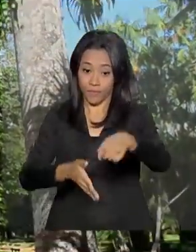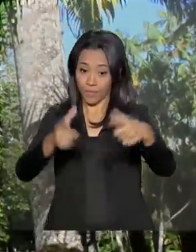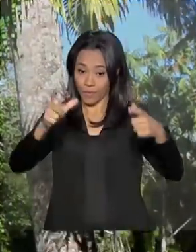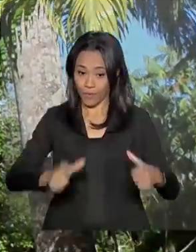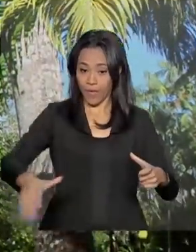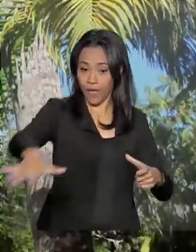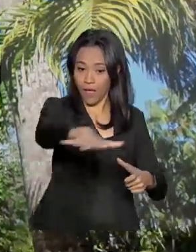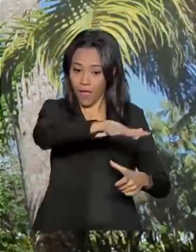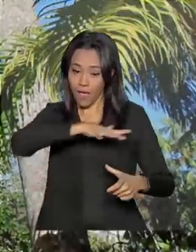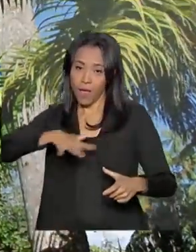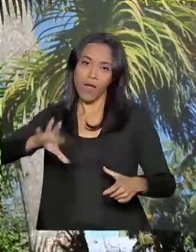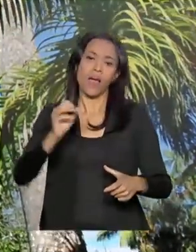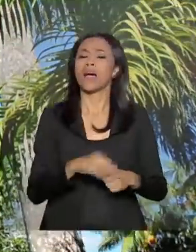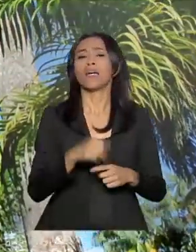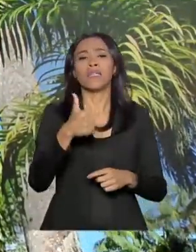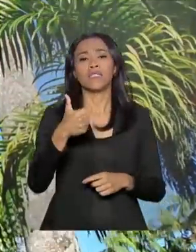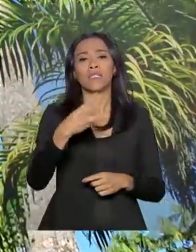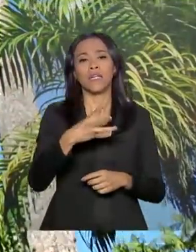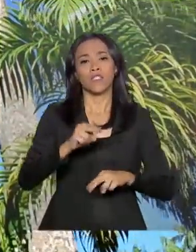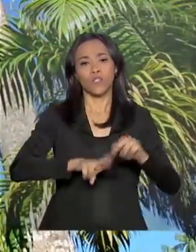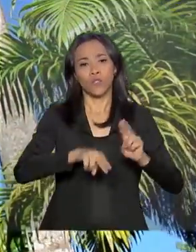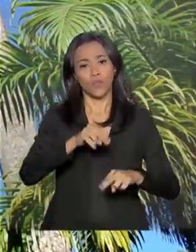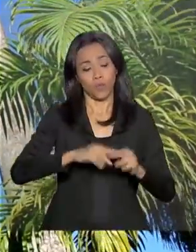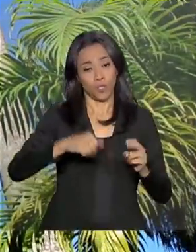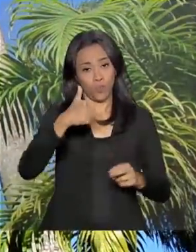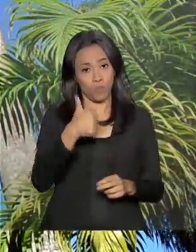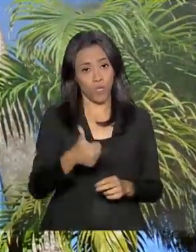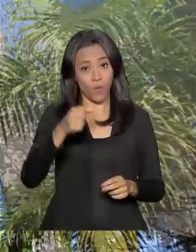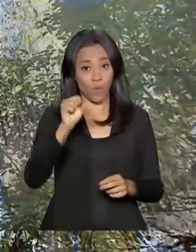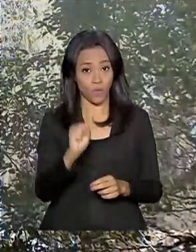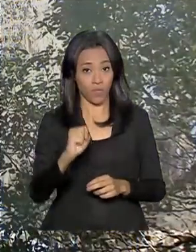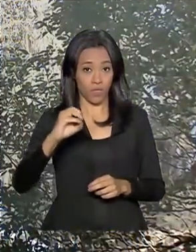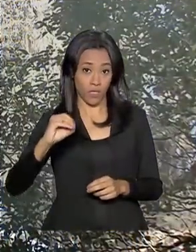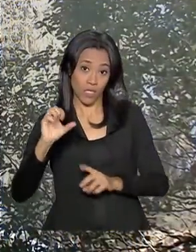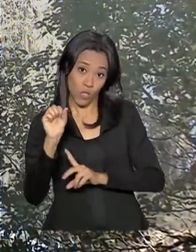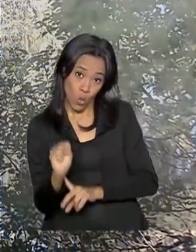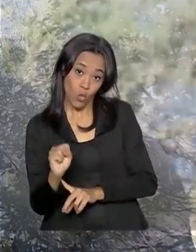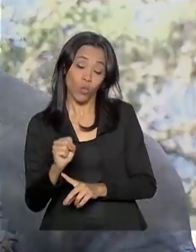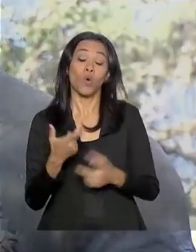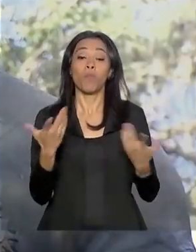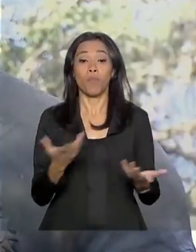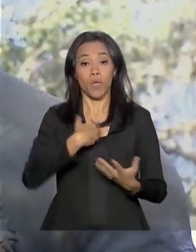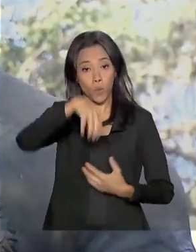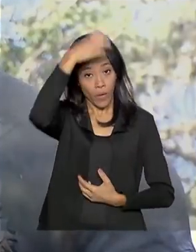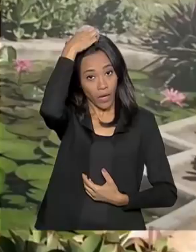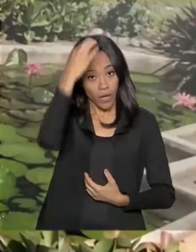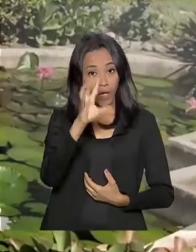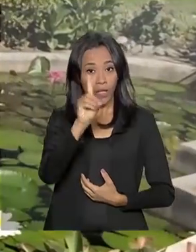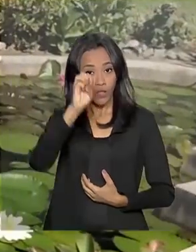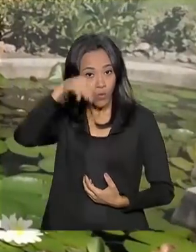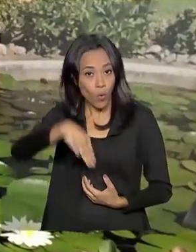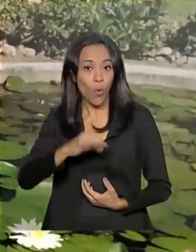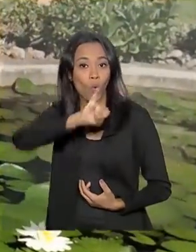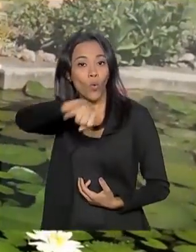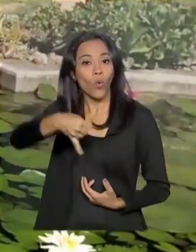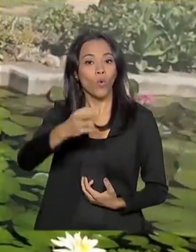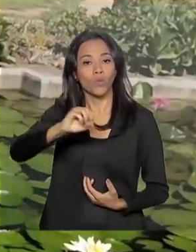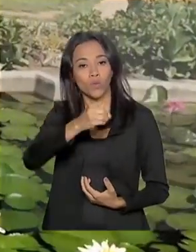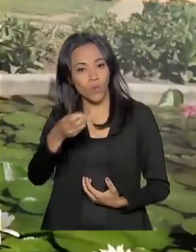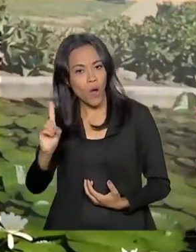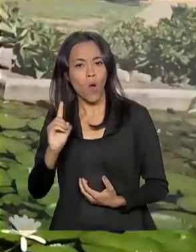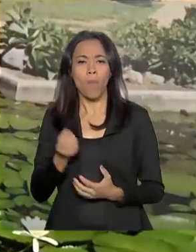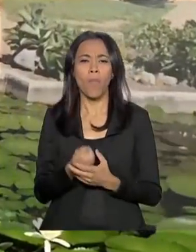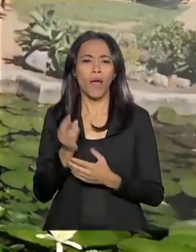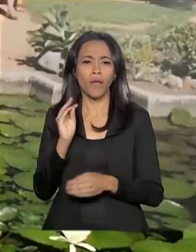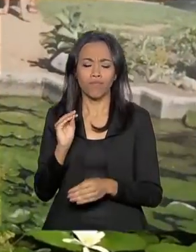de Janeiro foi inaugurado em 13 de junho de 1808 pelo príncipe regente Dom João como um local para a aclimatação de espécies